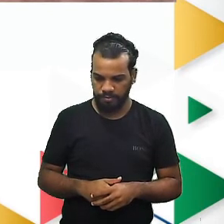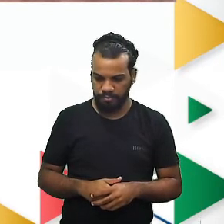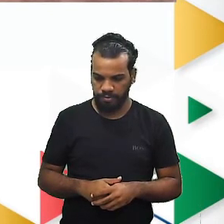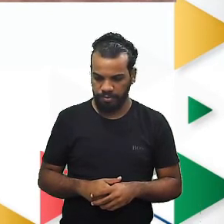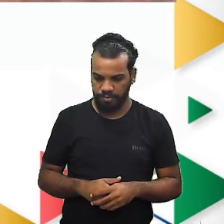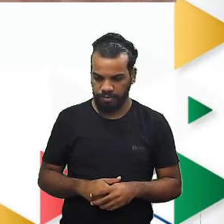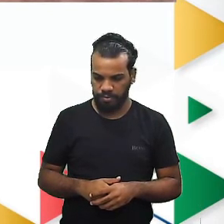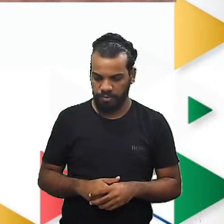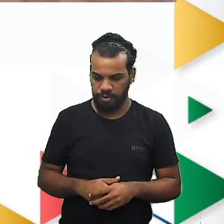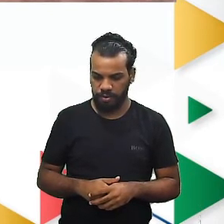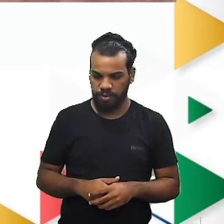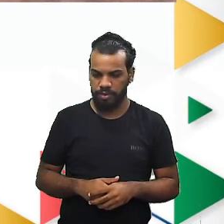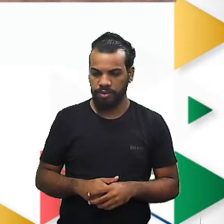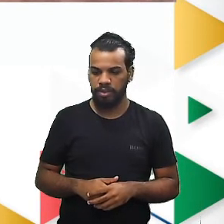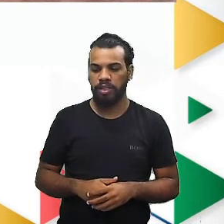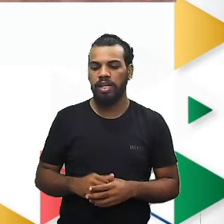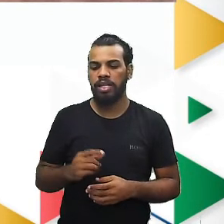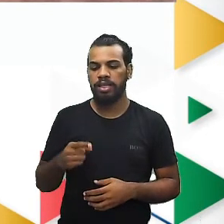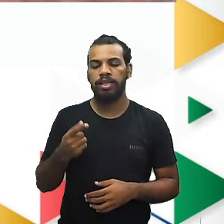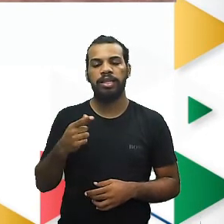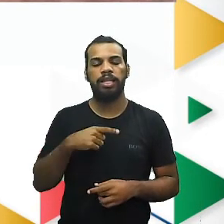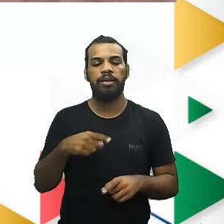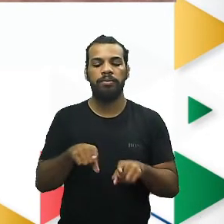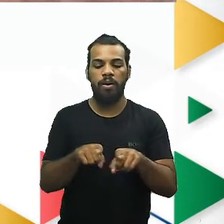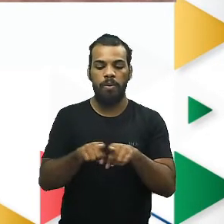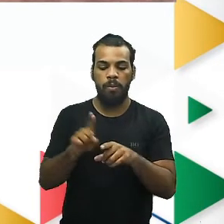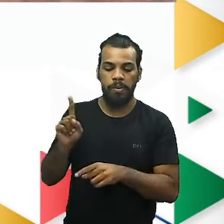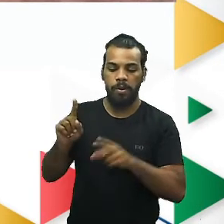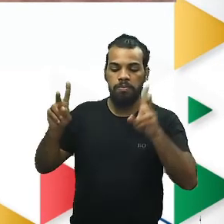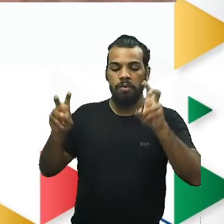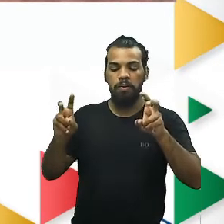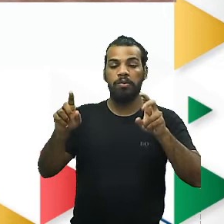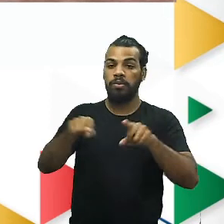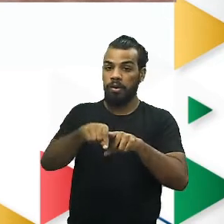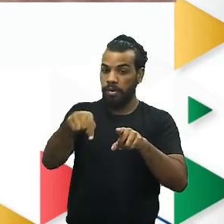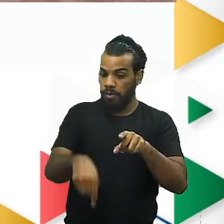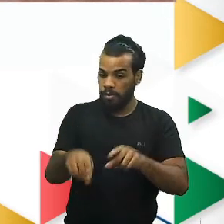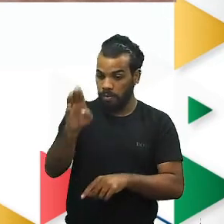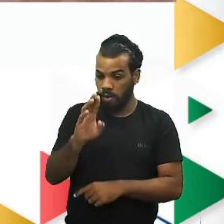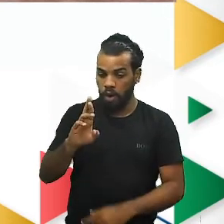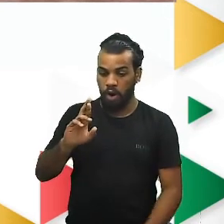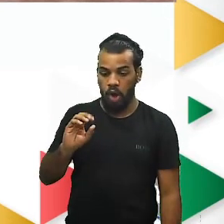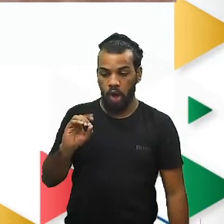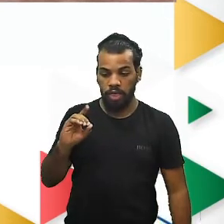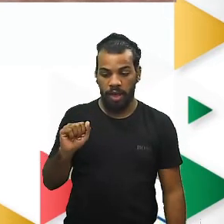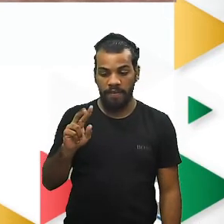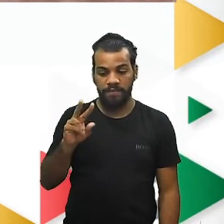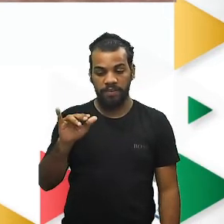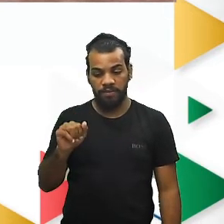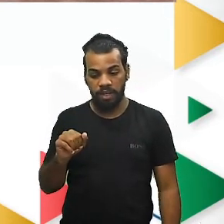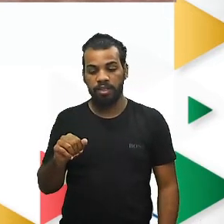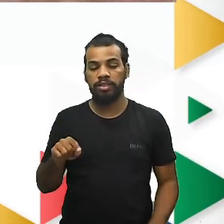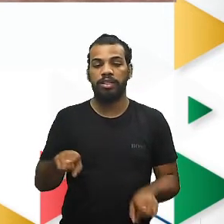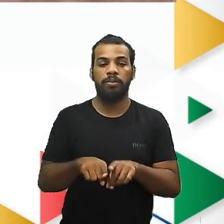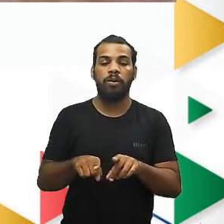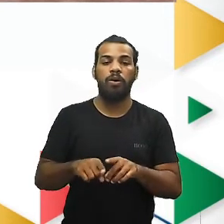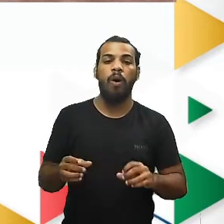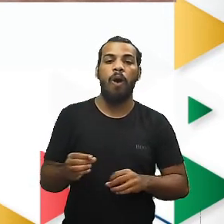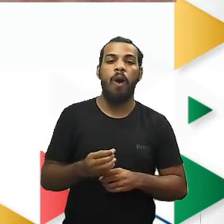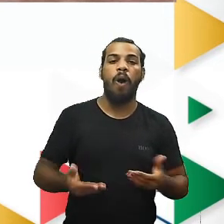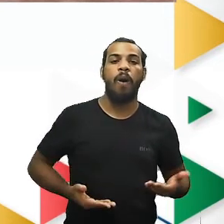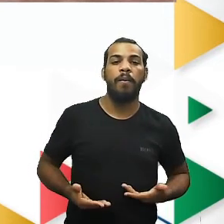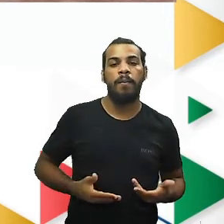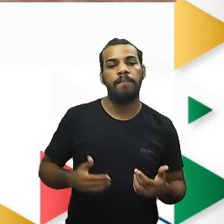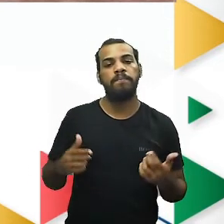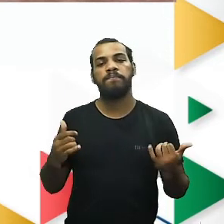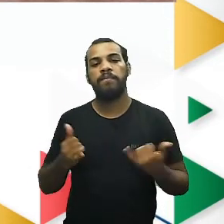Estados Unidos, e Rock Horror Show. E também com produções nacionais como Roda Viva e Ópera do Malandro, né, que a gente vê até a